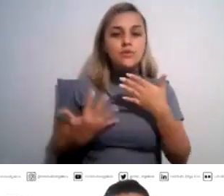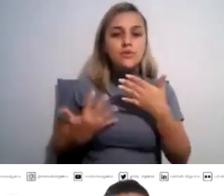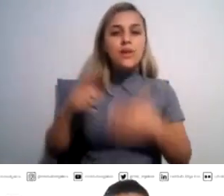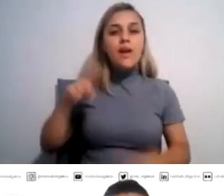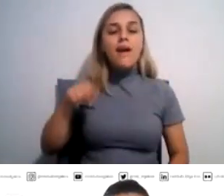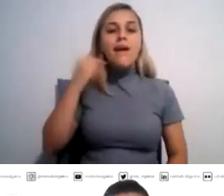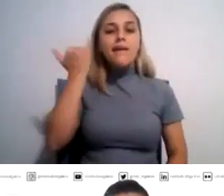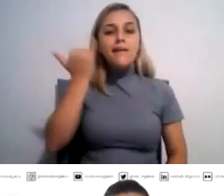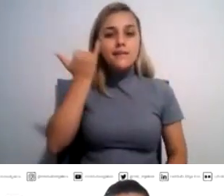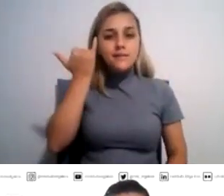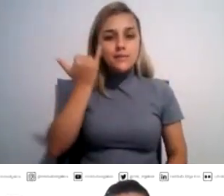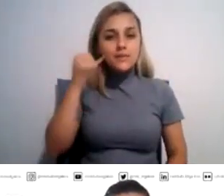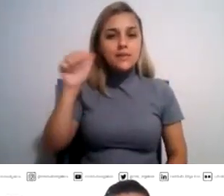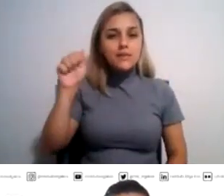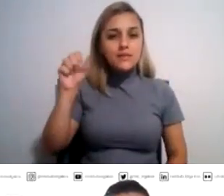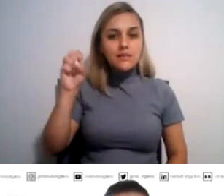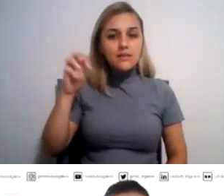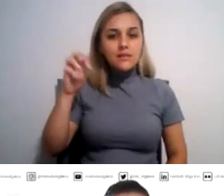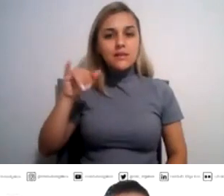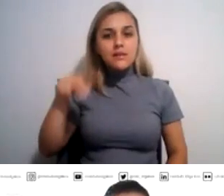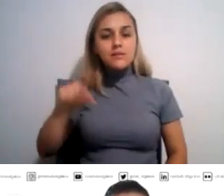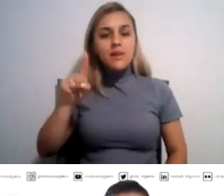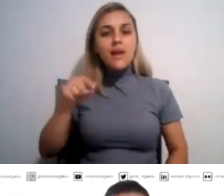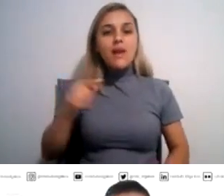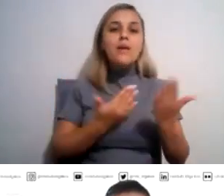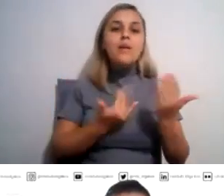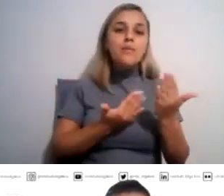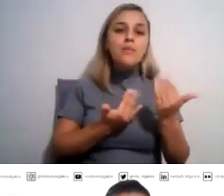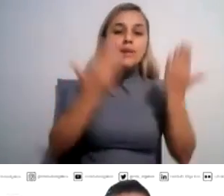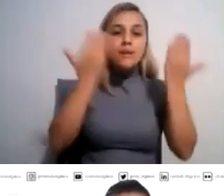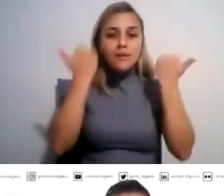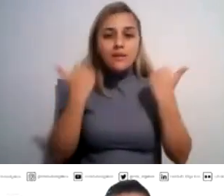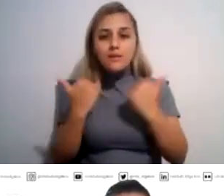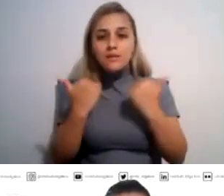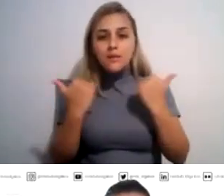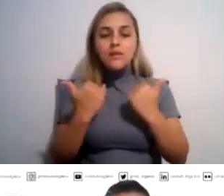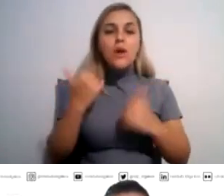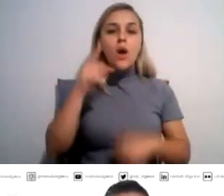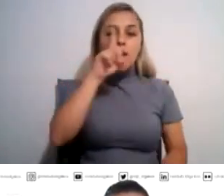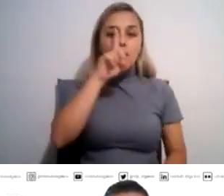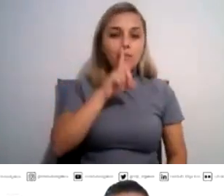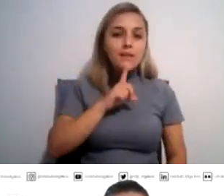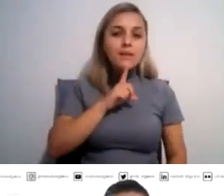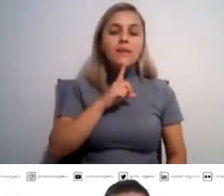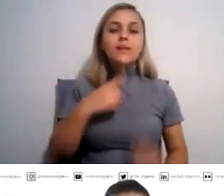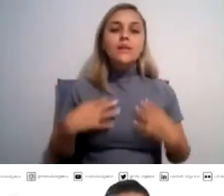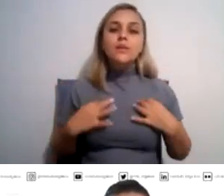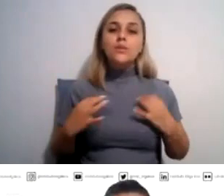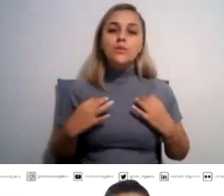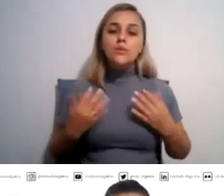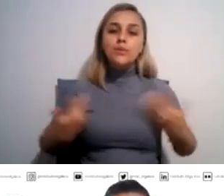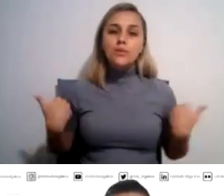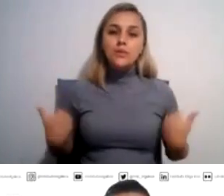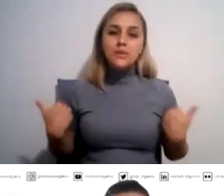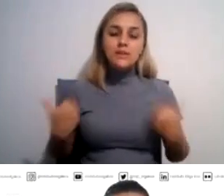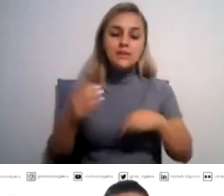uma jovem branca, de cabelos louros, está vestindo uma camisa